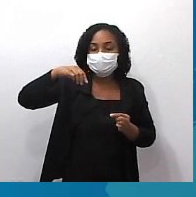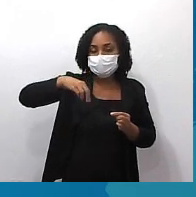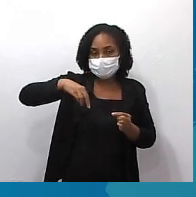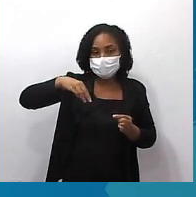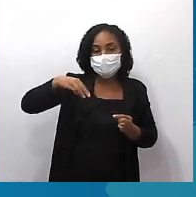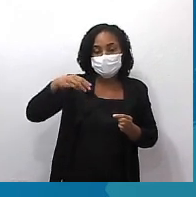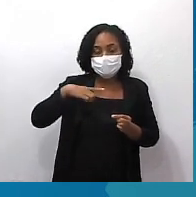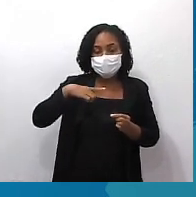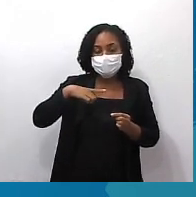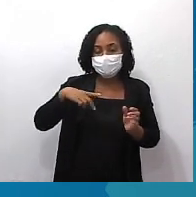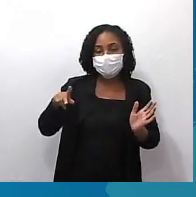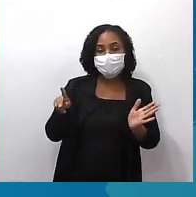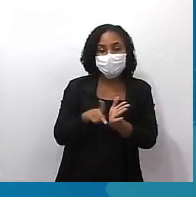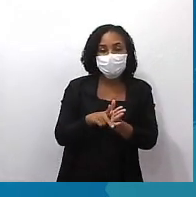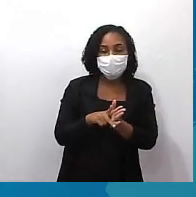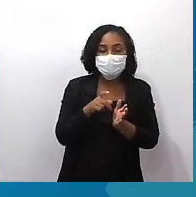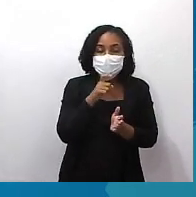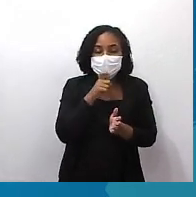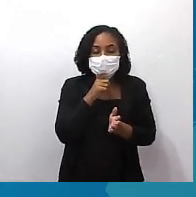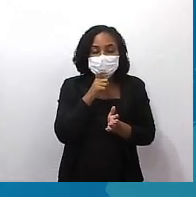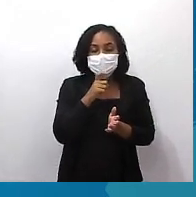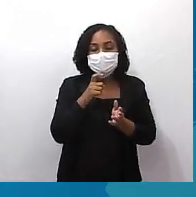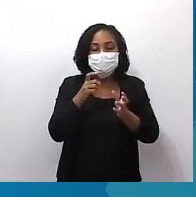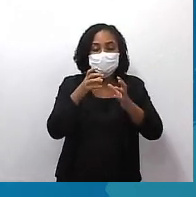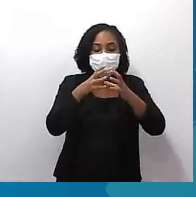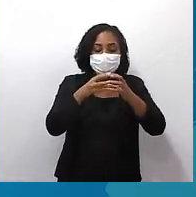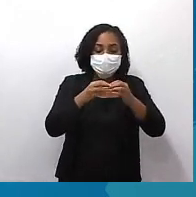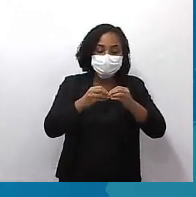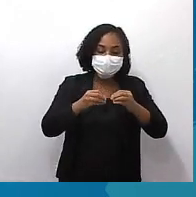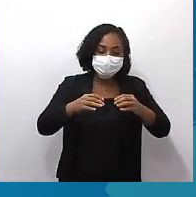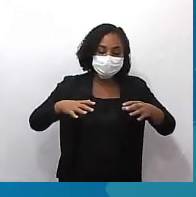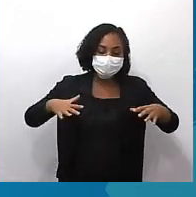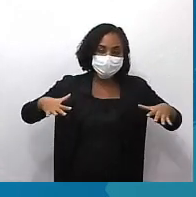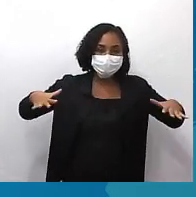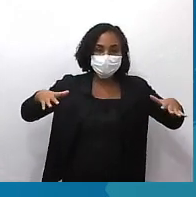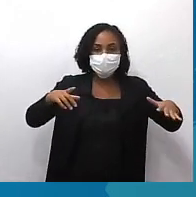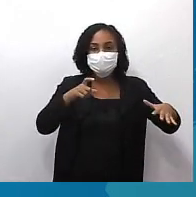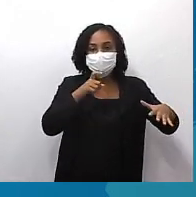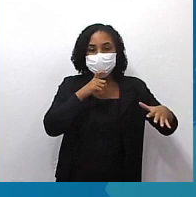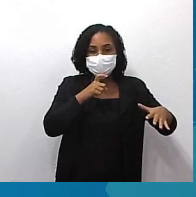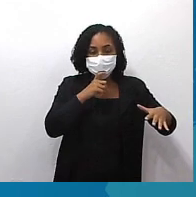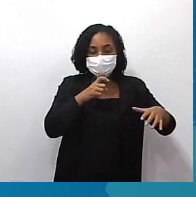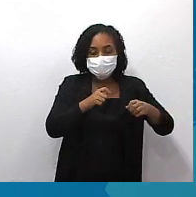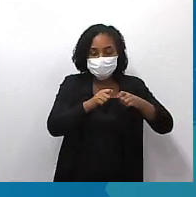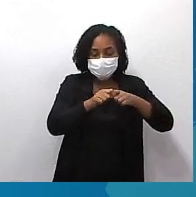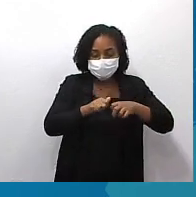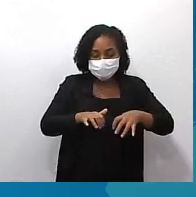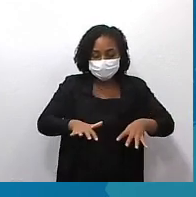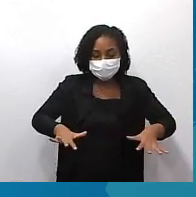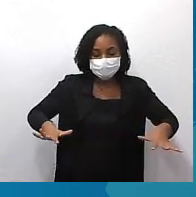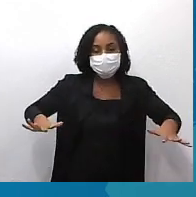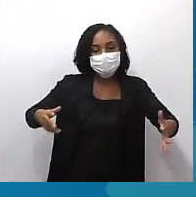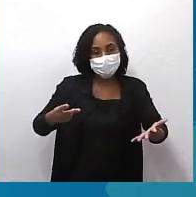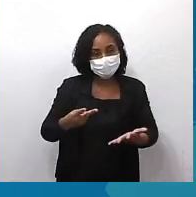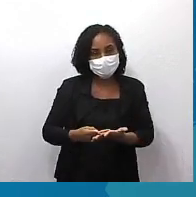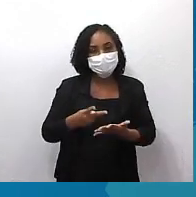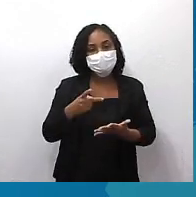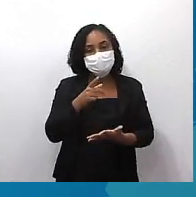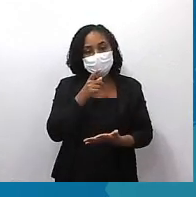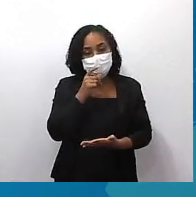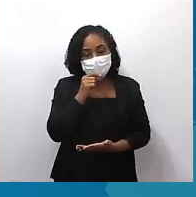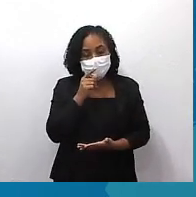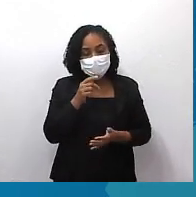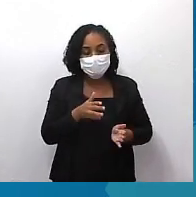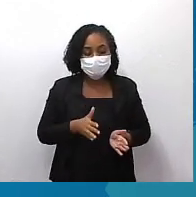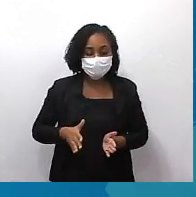que nas estações mais quentes vão derreter e aí essa água também vai dar origem a rios. Hoje o Brasil